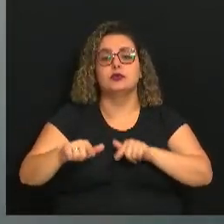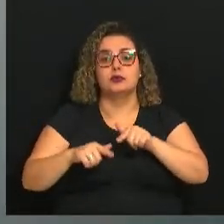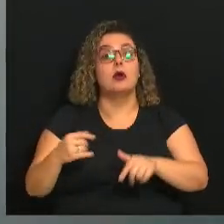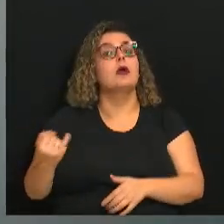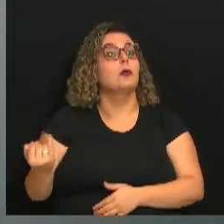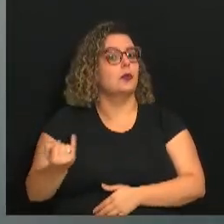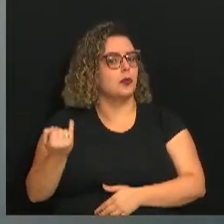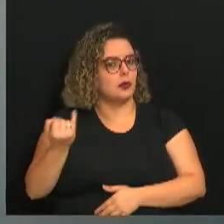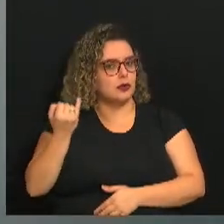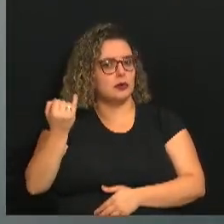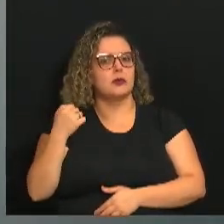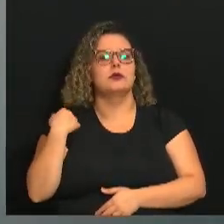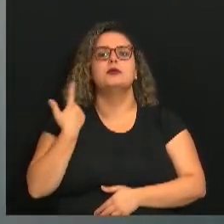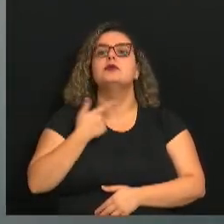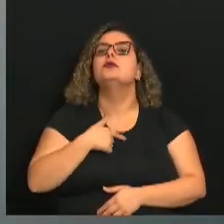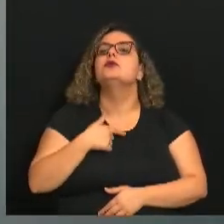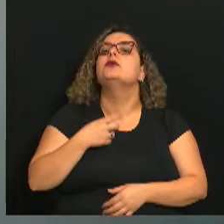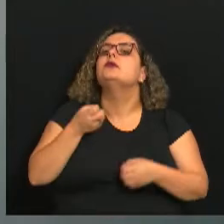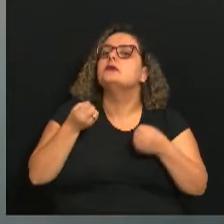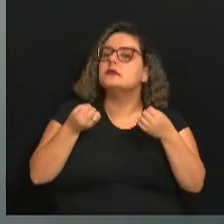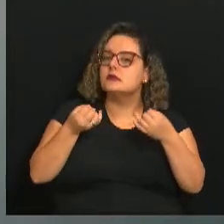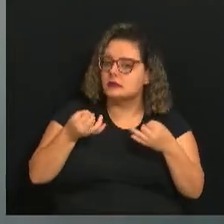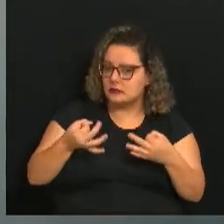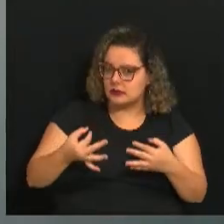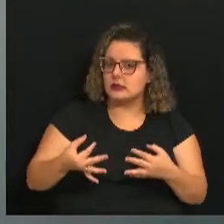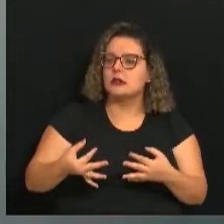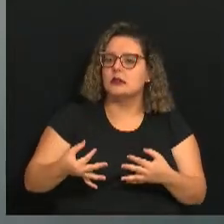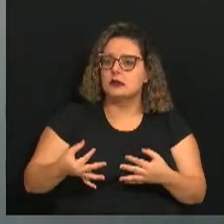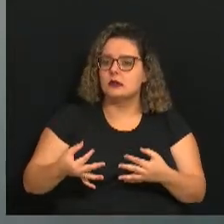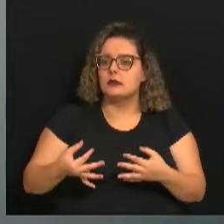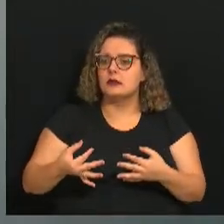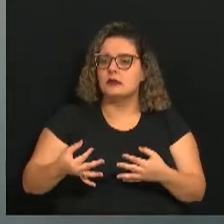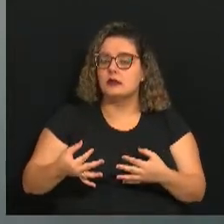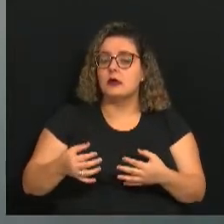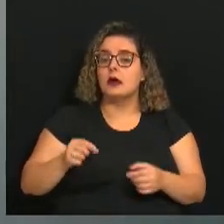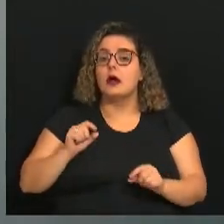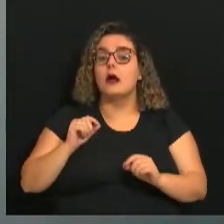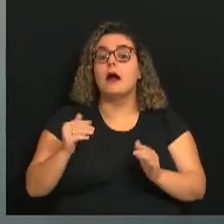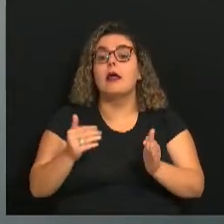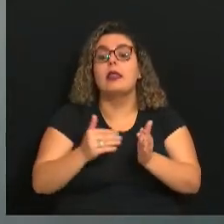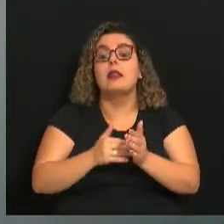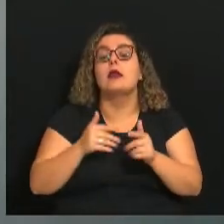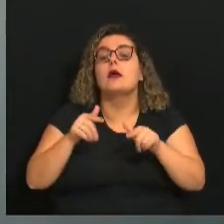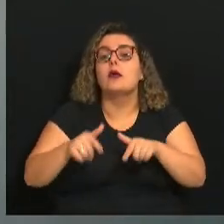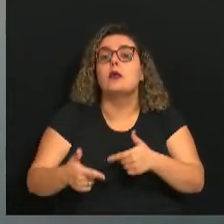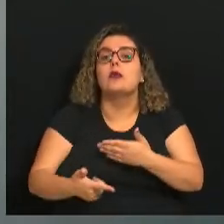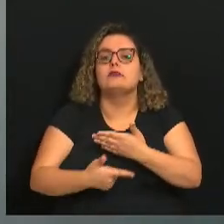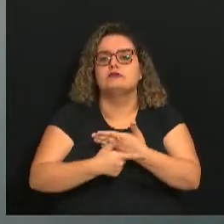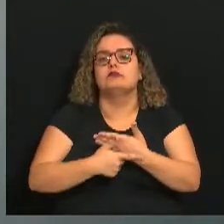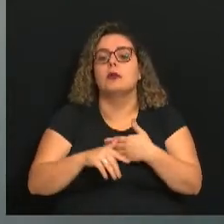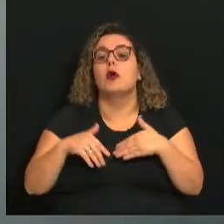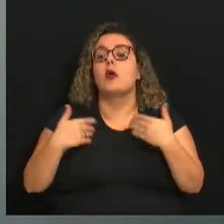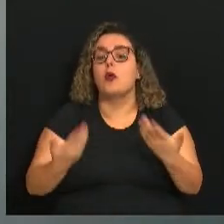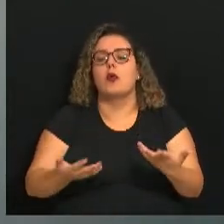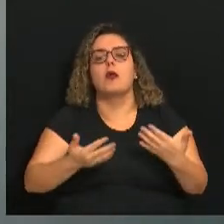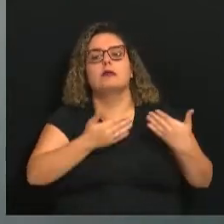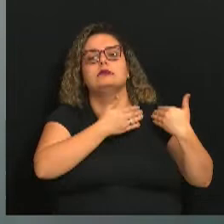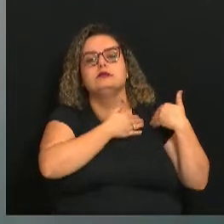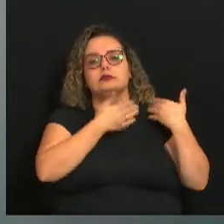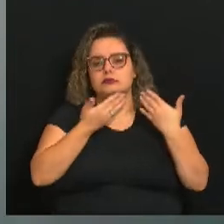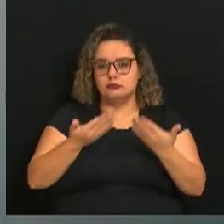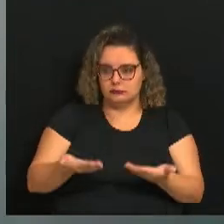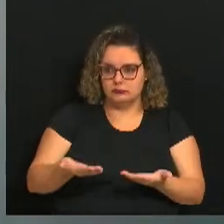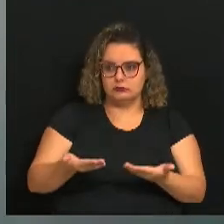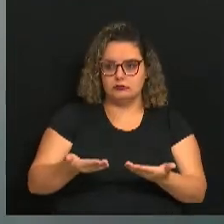gente delimitar bem até onde vai o nosso papel, qual a nossa responsabilidade com relação a isso,